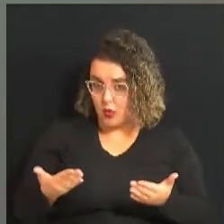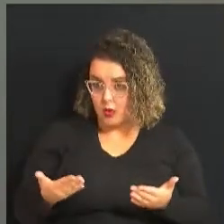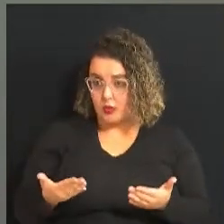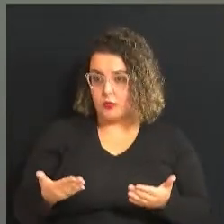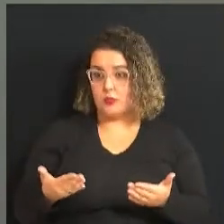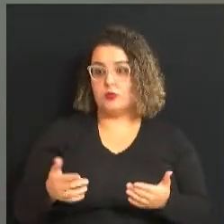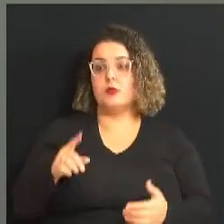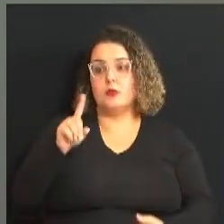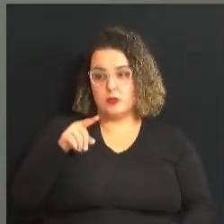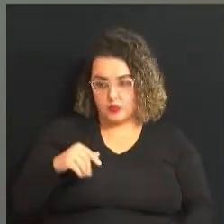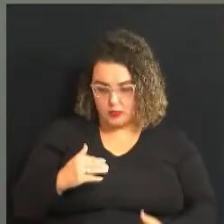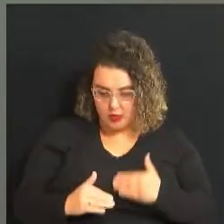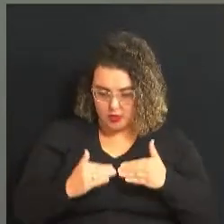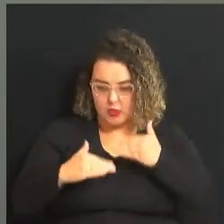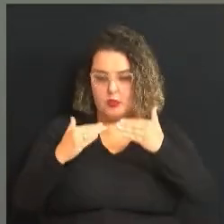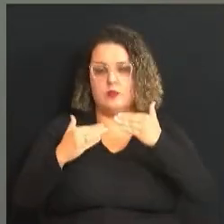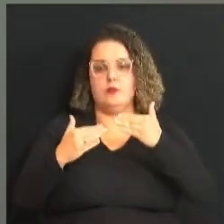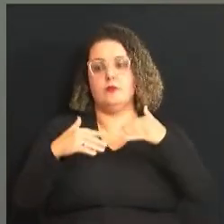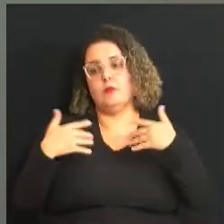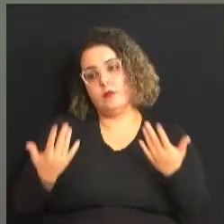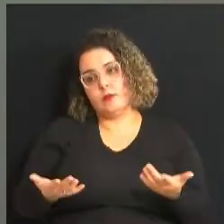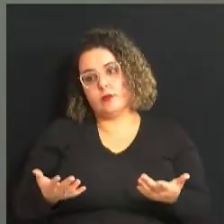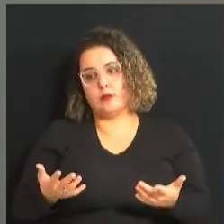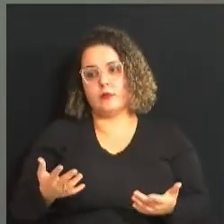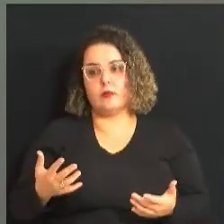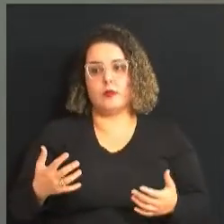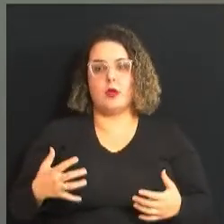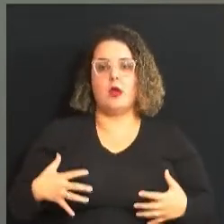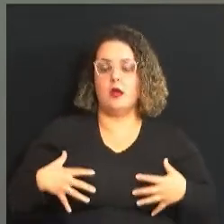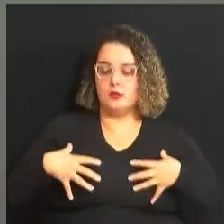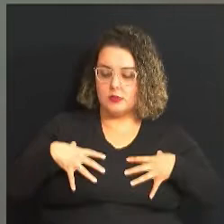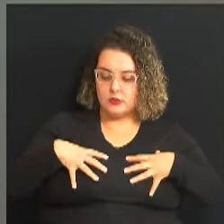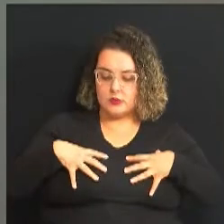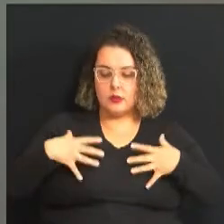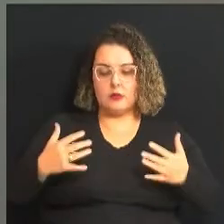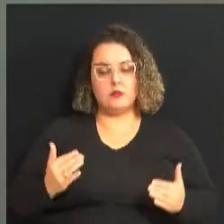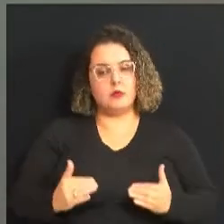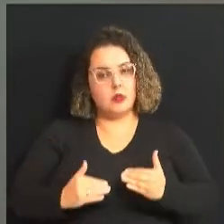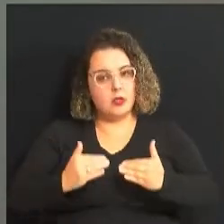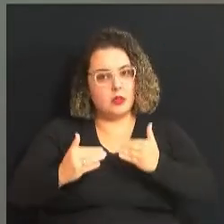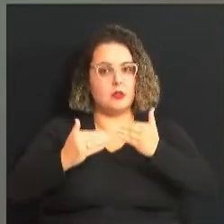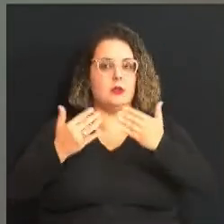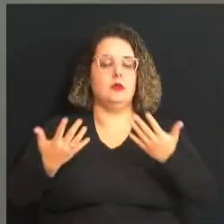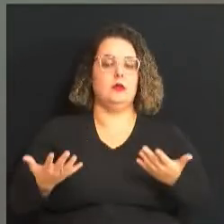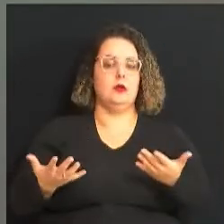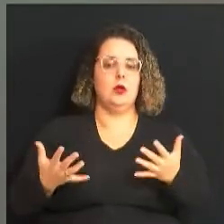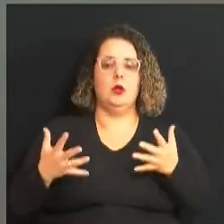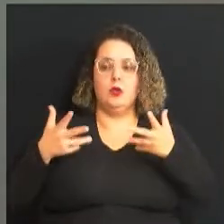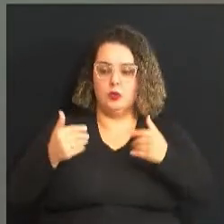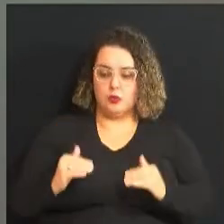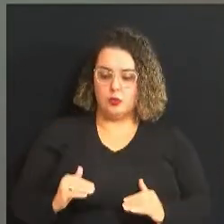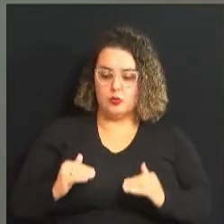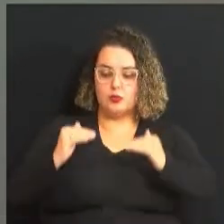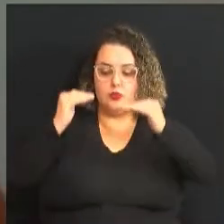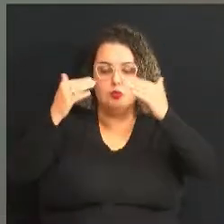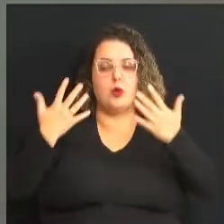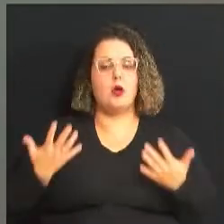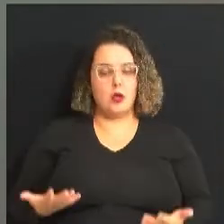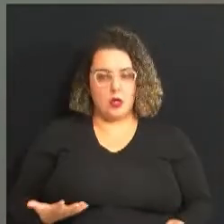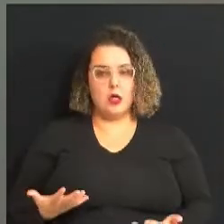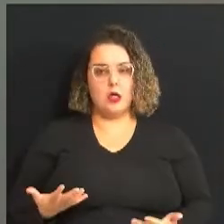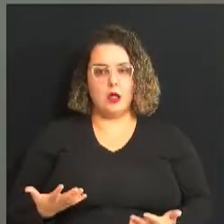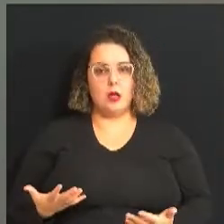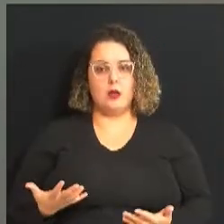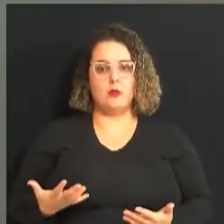muito desenvolvidas, mas você vê a questão da mama ainda está em desenvolvimento, toda a questão de crescimento da